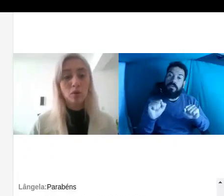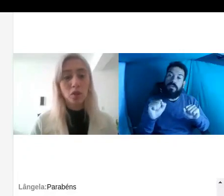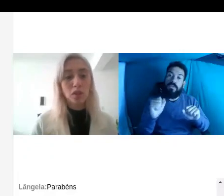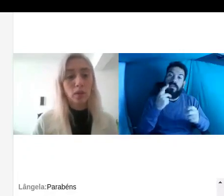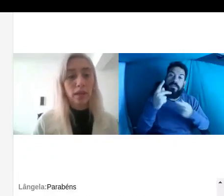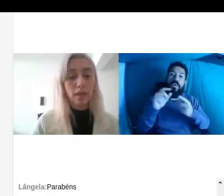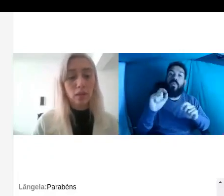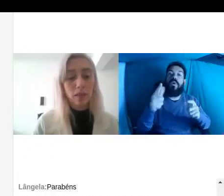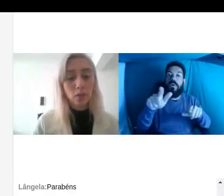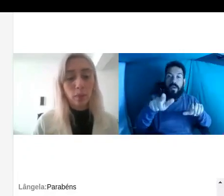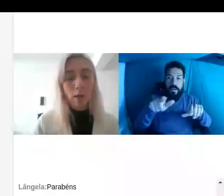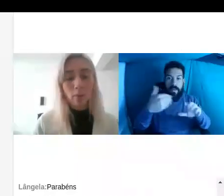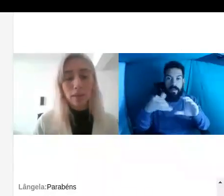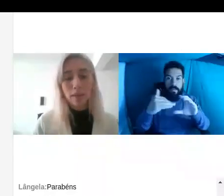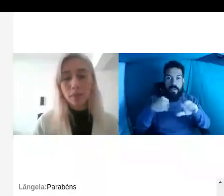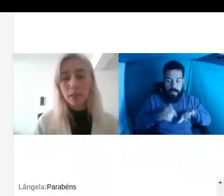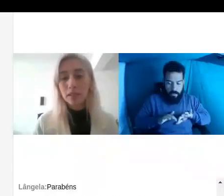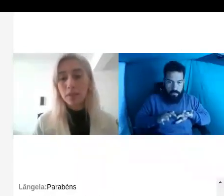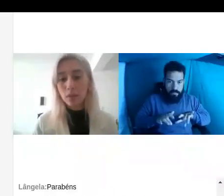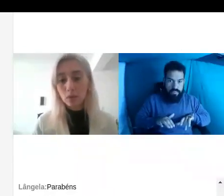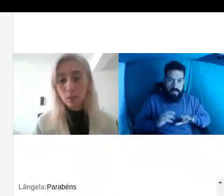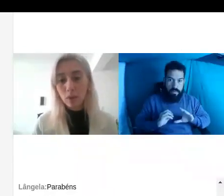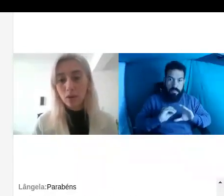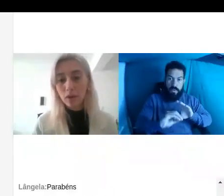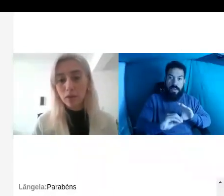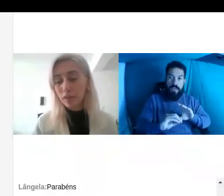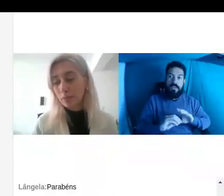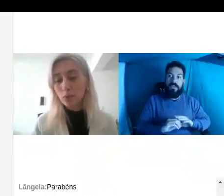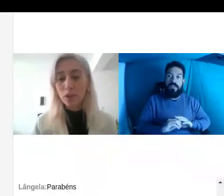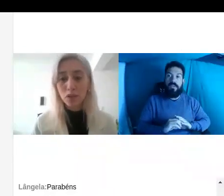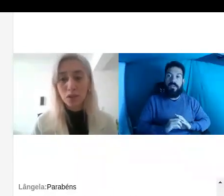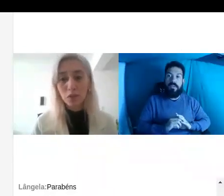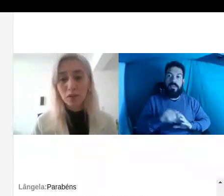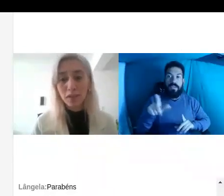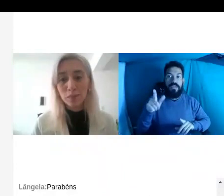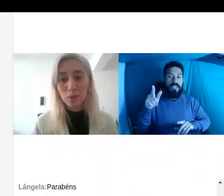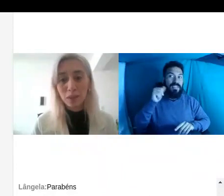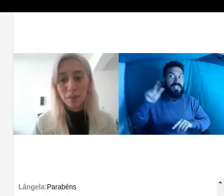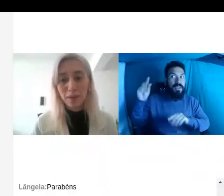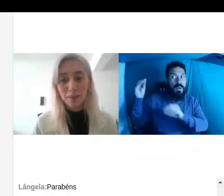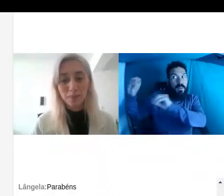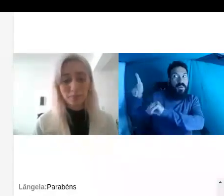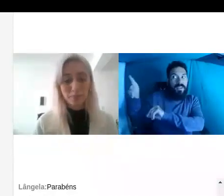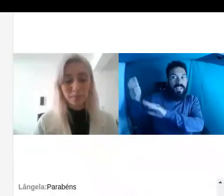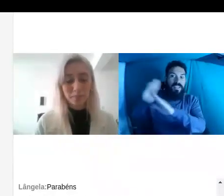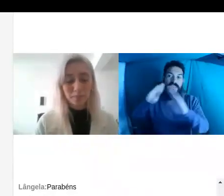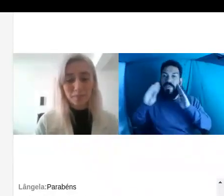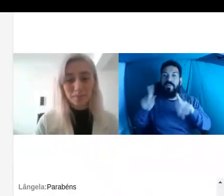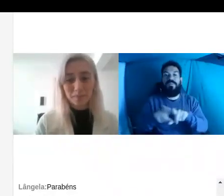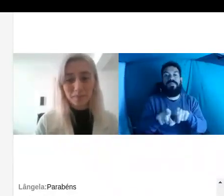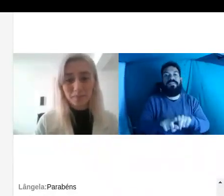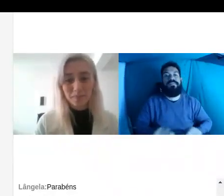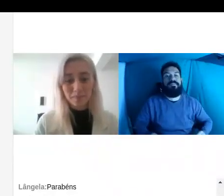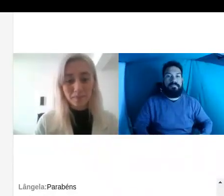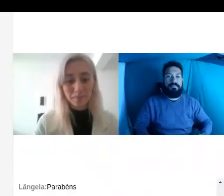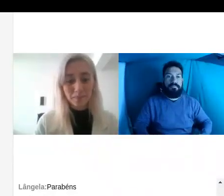eu digito ele aqui no bate-papo e as meninas me dão suporte ali no Facebook e digitam no Facebook também.